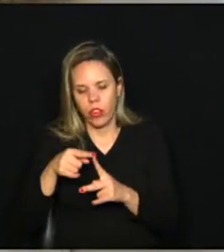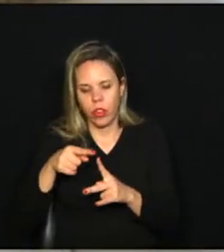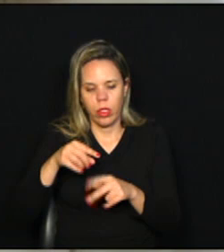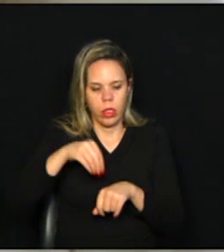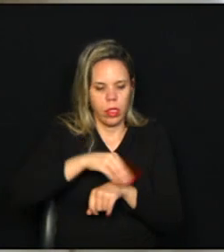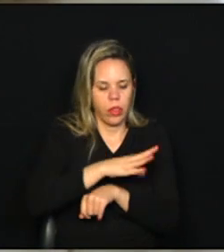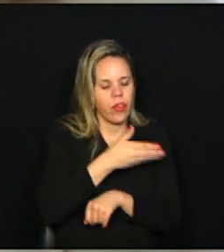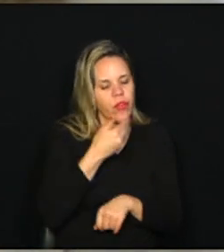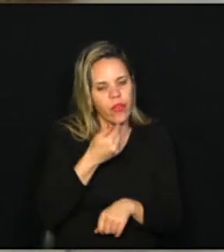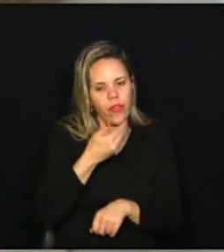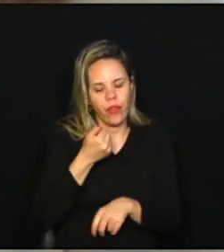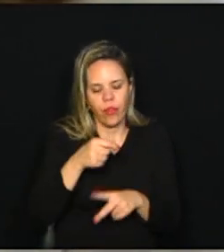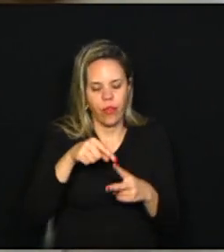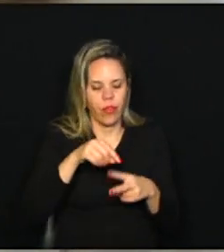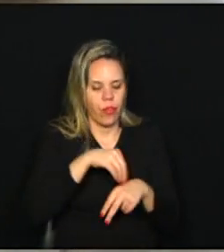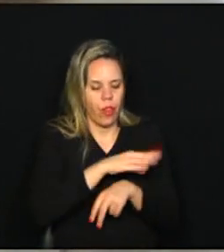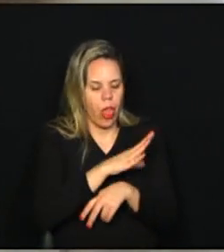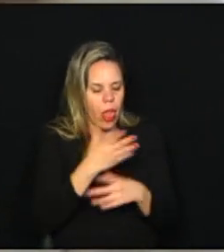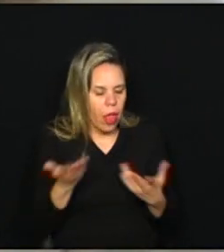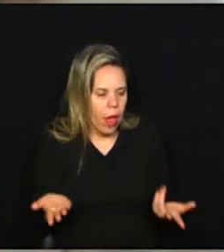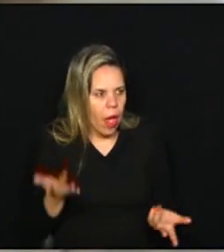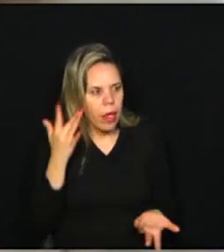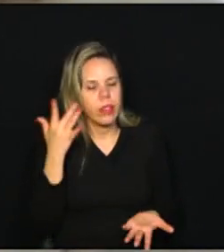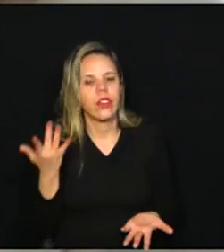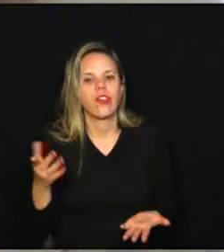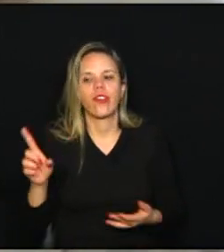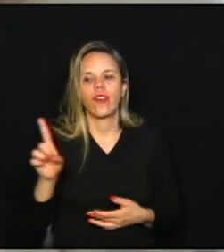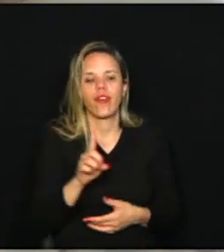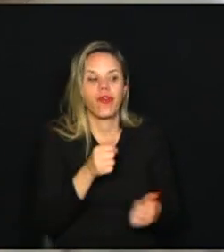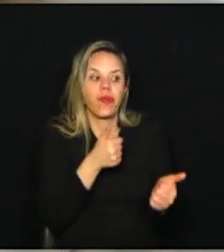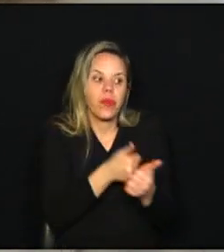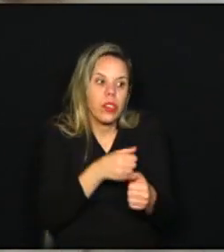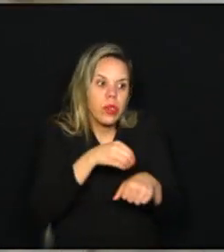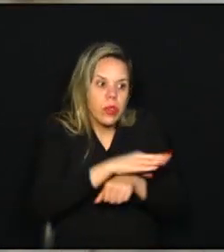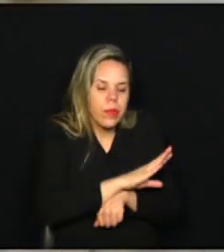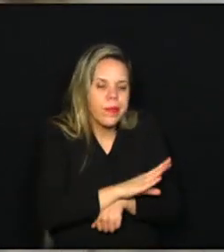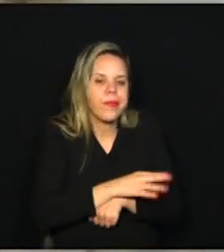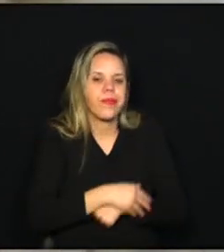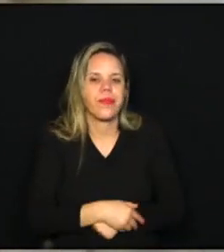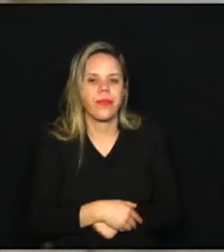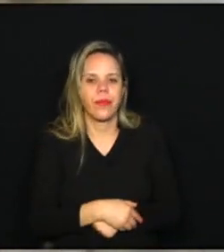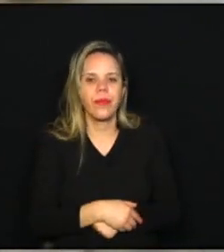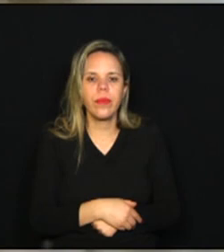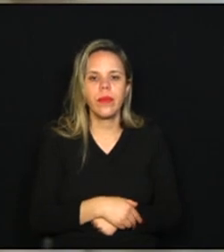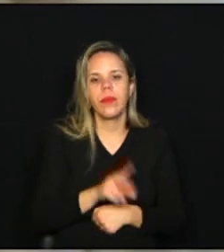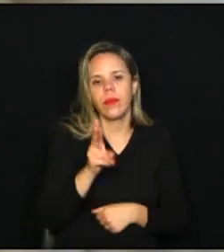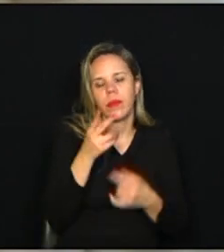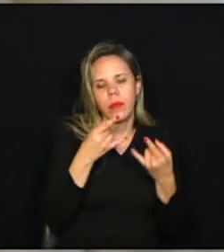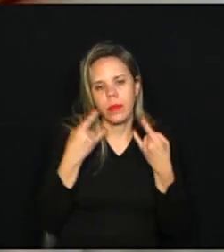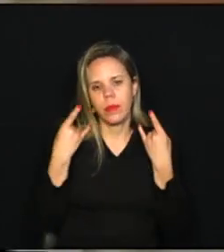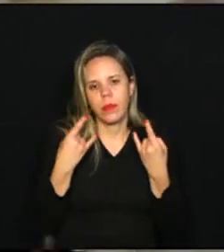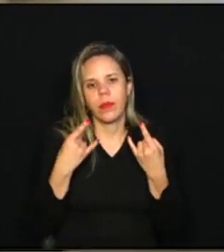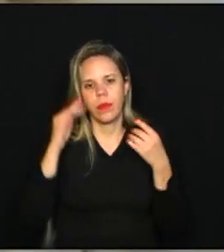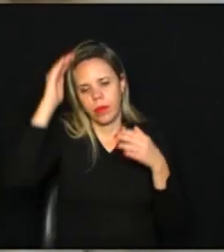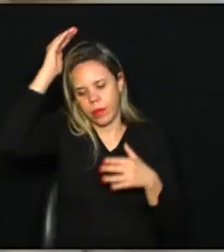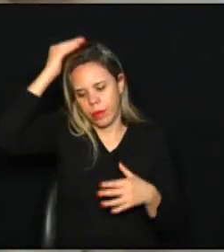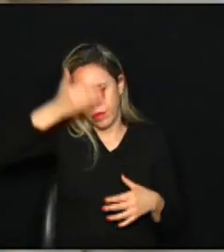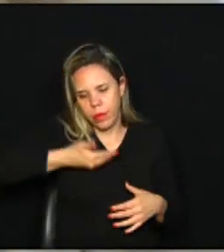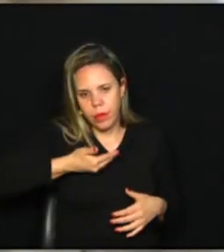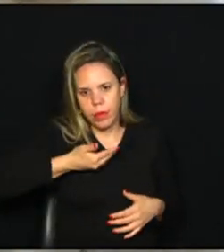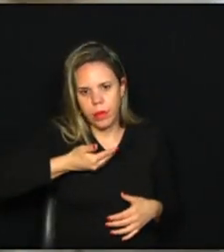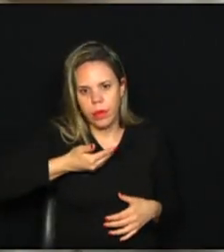muito facilmente, né, só de chegar perto, né, mesmo usando máscara, face shield,